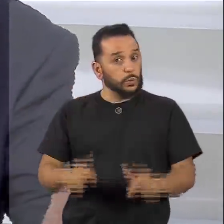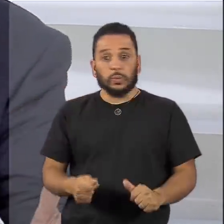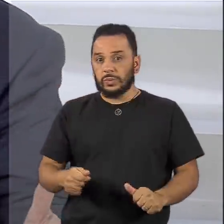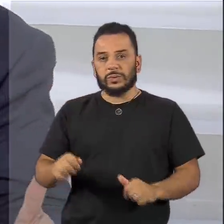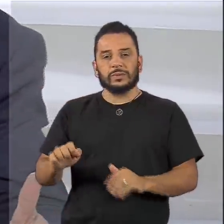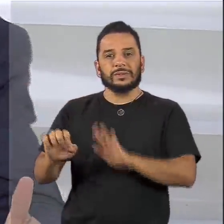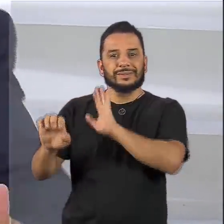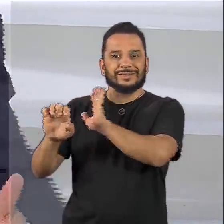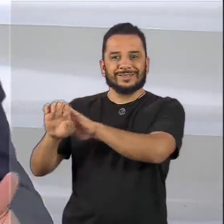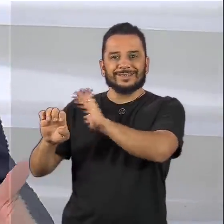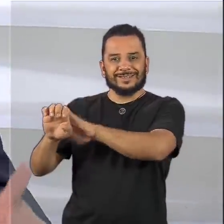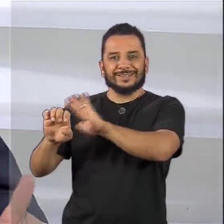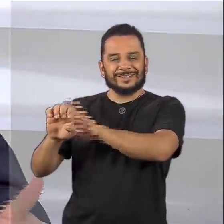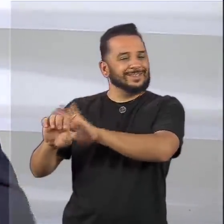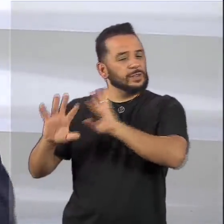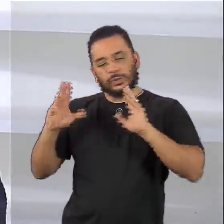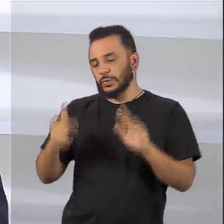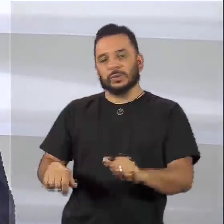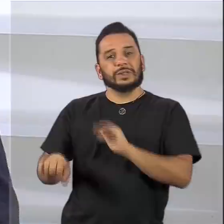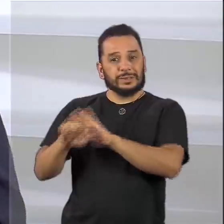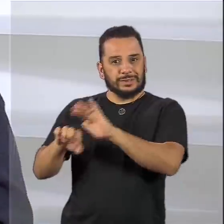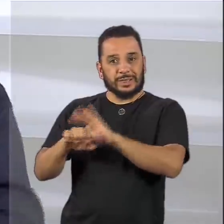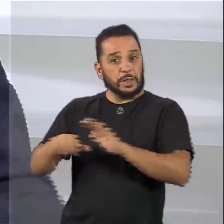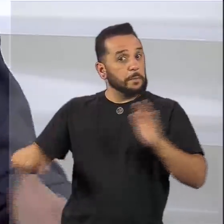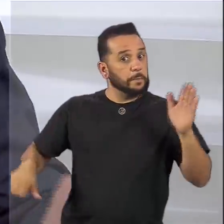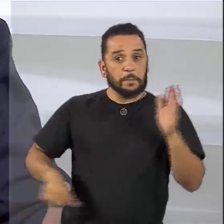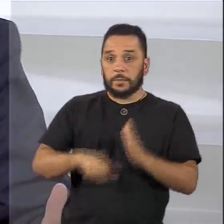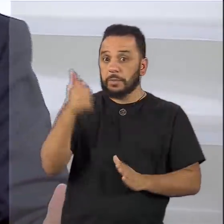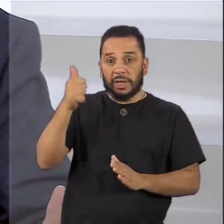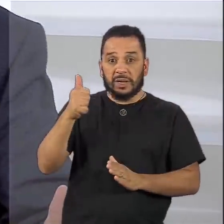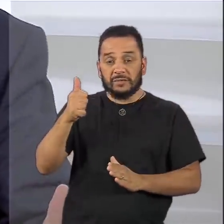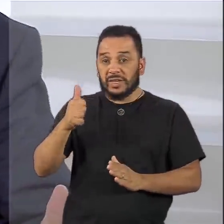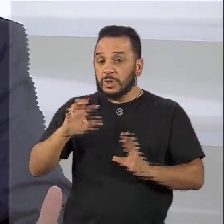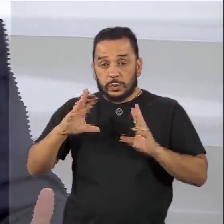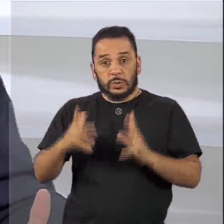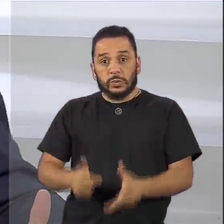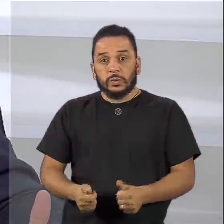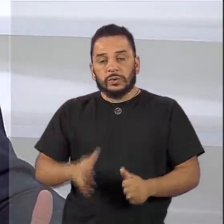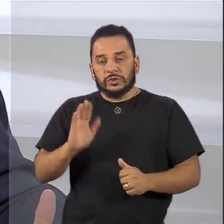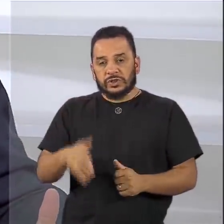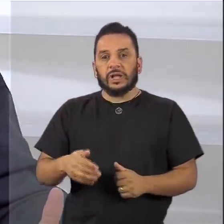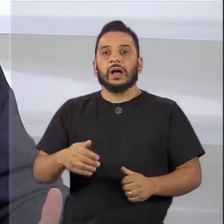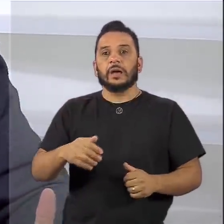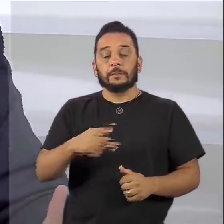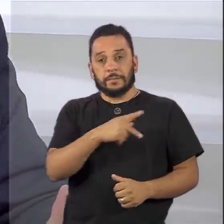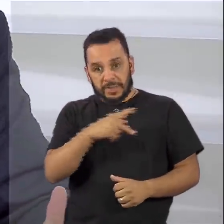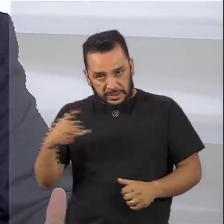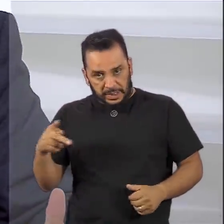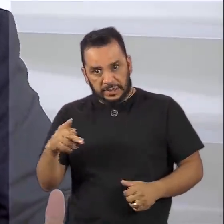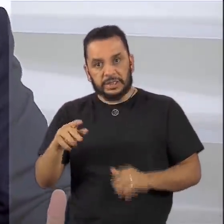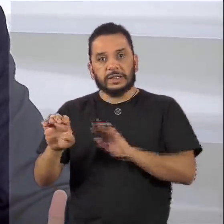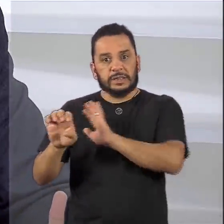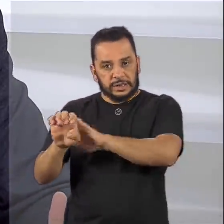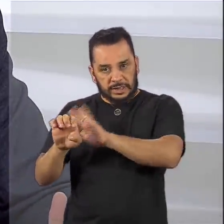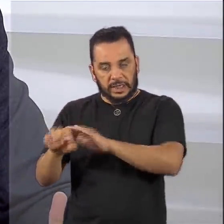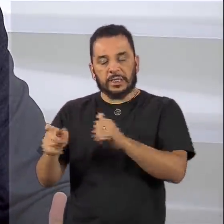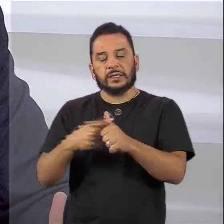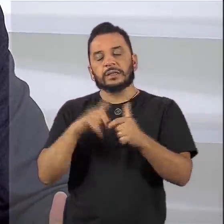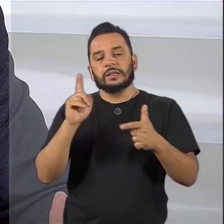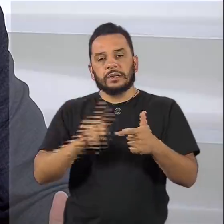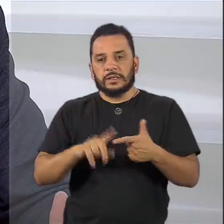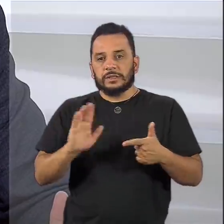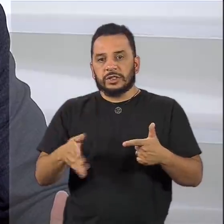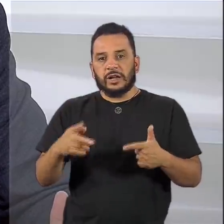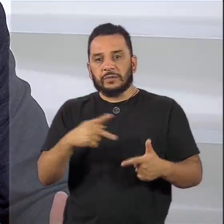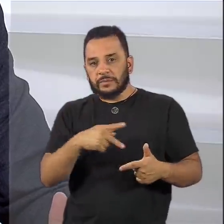que o PT concorre desde a sua primeira eleição com Lula, sem um candidato a vice de centro, que era o... Mas o